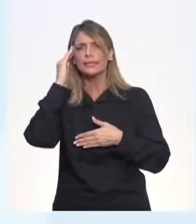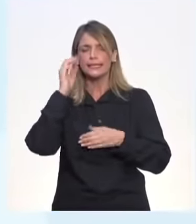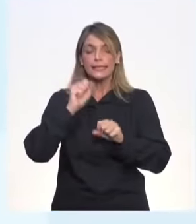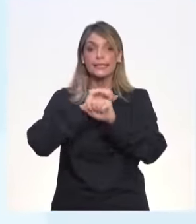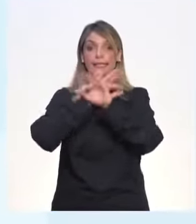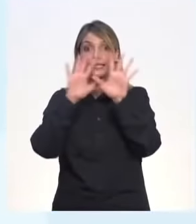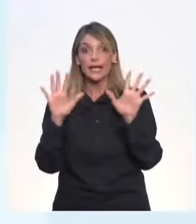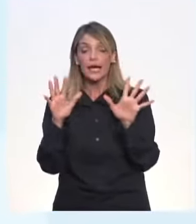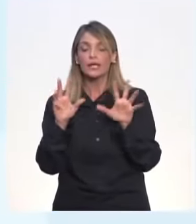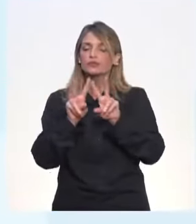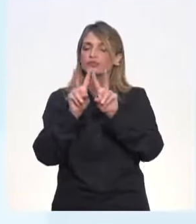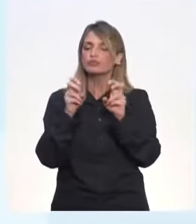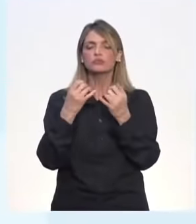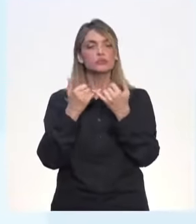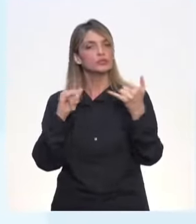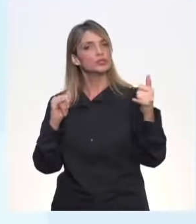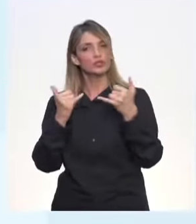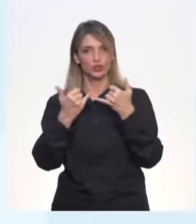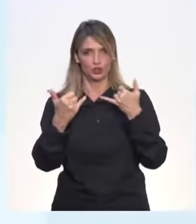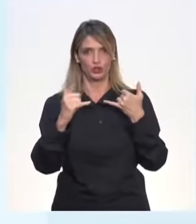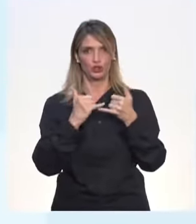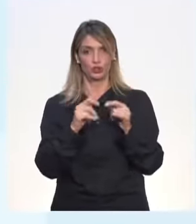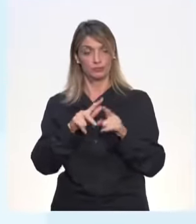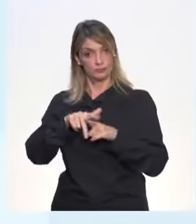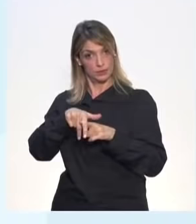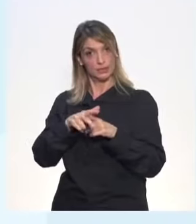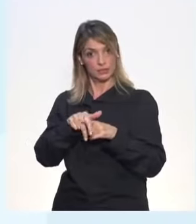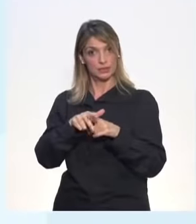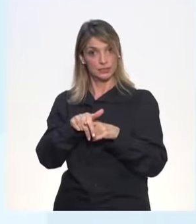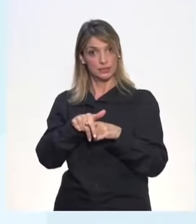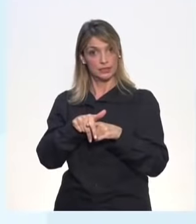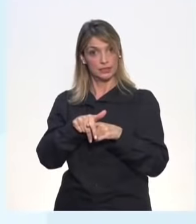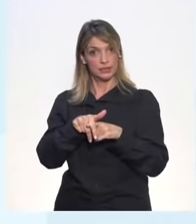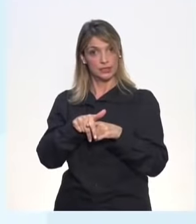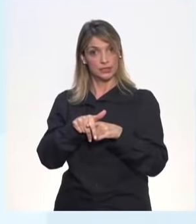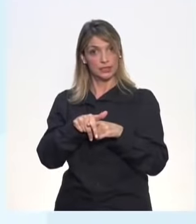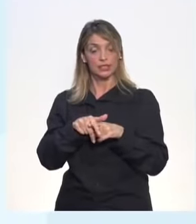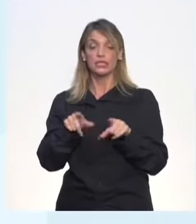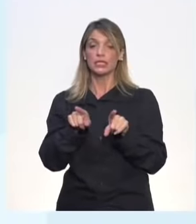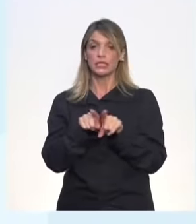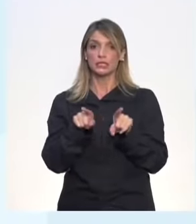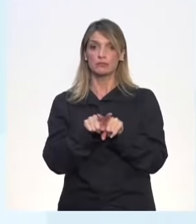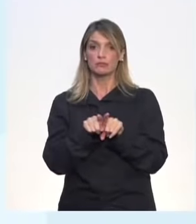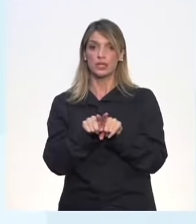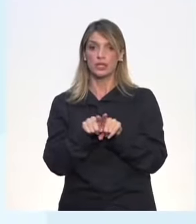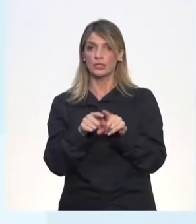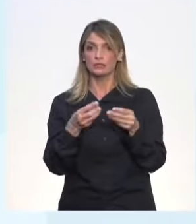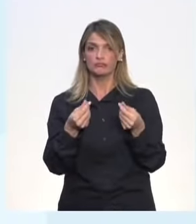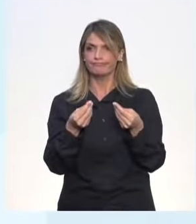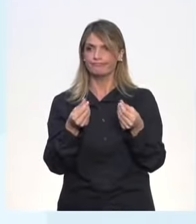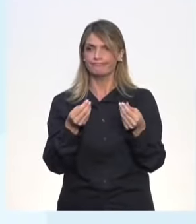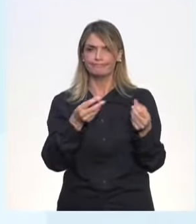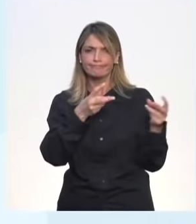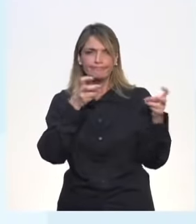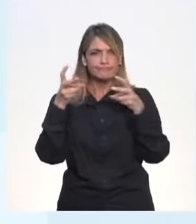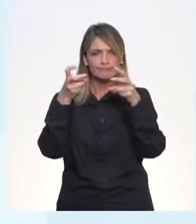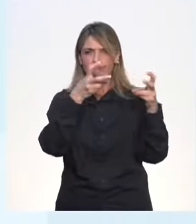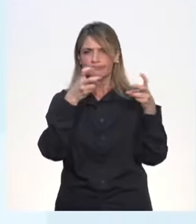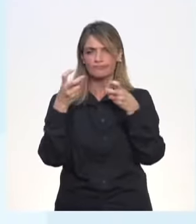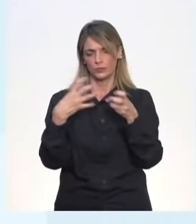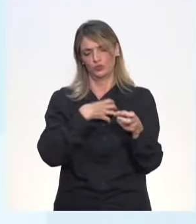gente tem sobre a energia em particular mecânica e associar aí pelo menos de alguma uma forma